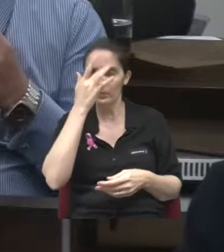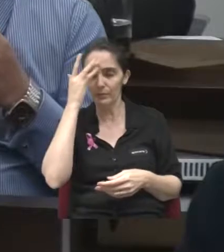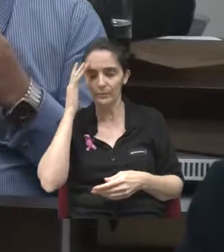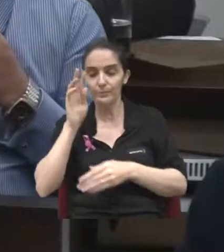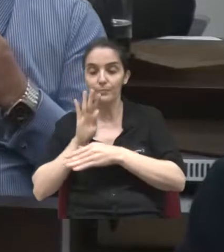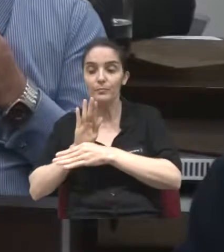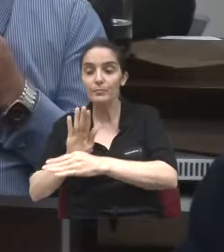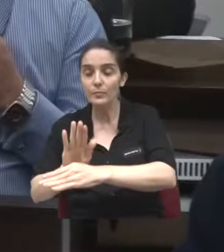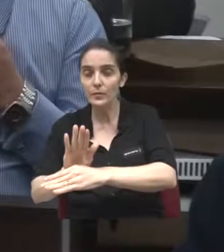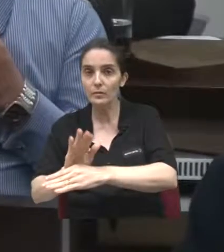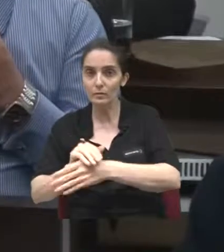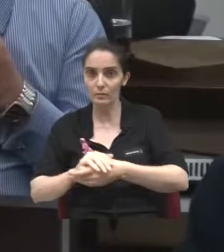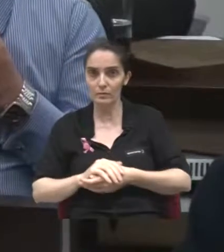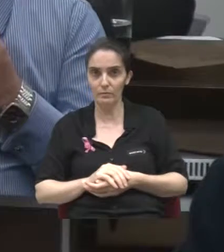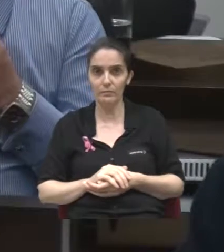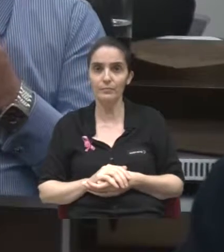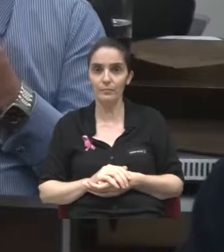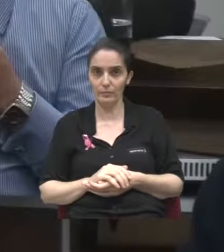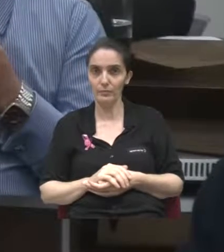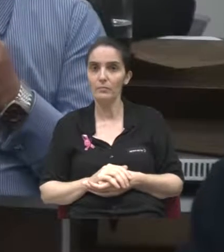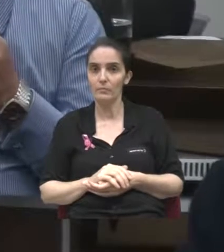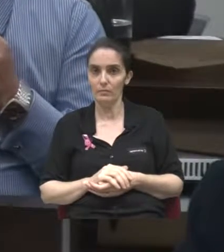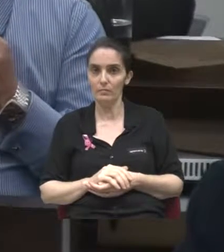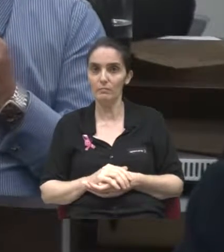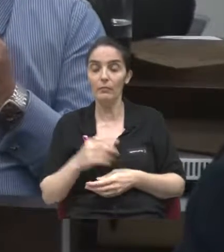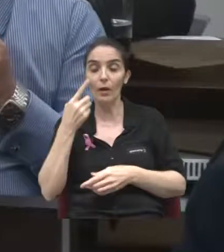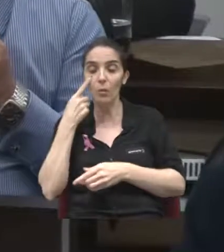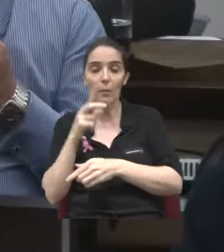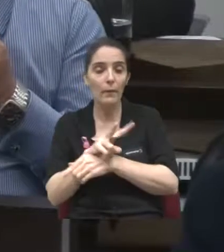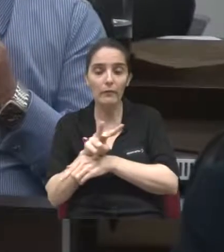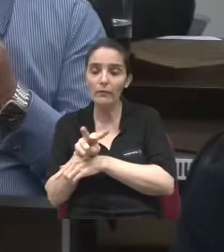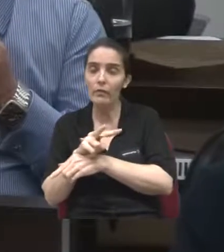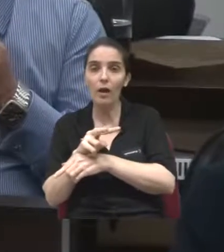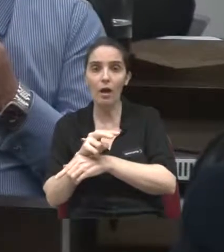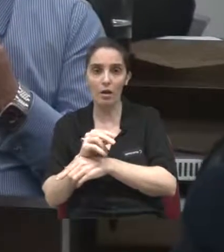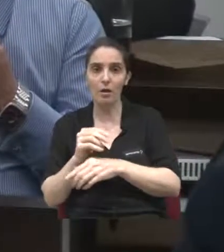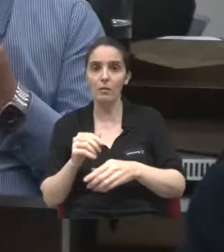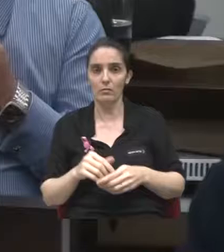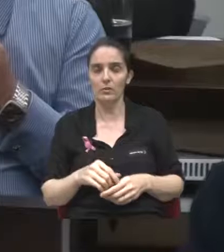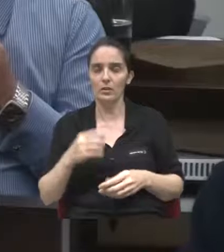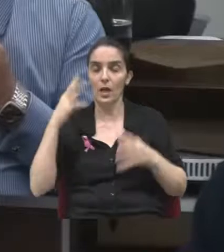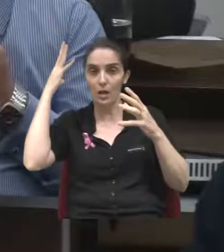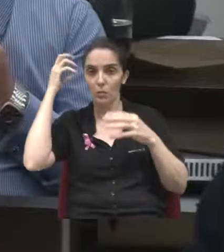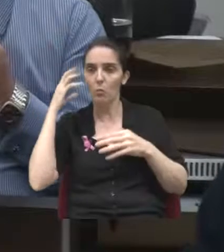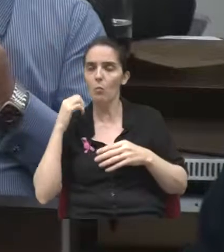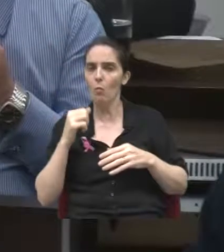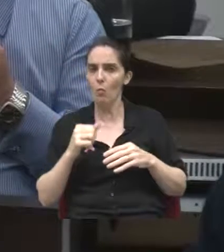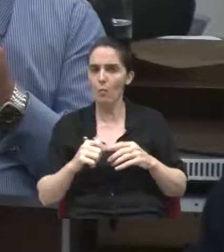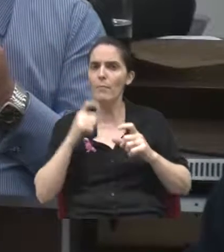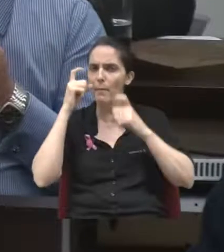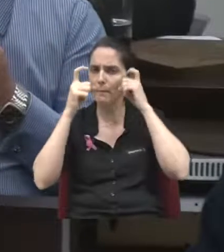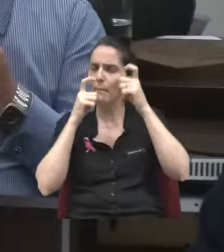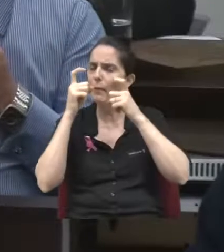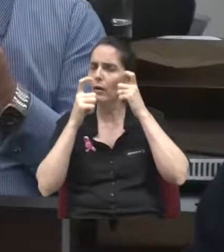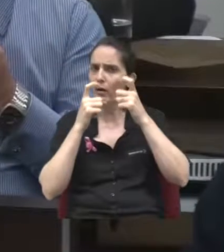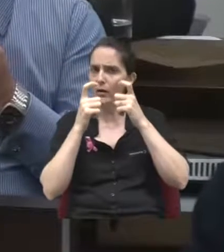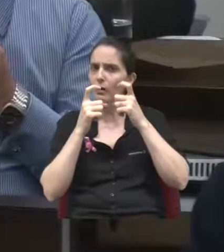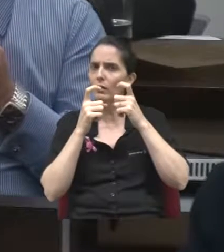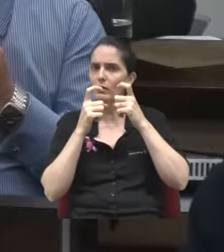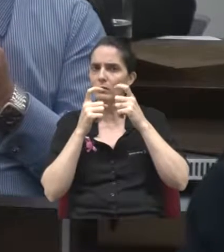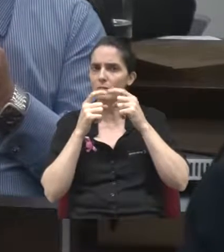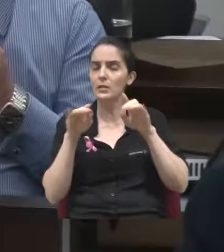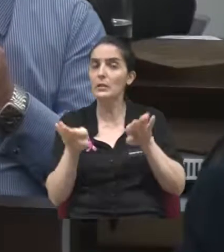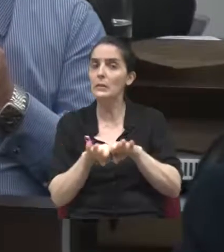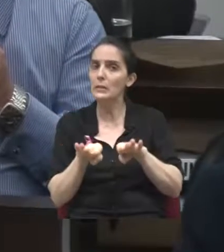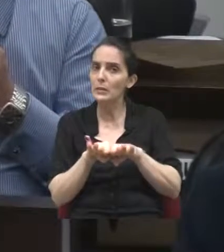uma das minhas primeiras preocupações quando eu cheguei aqui. E depois, quantas crianças pequenas,